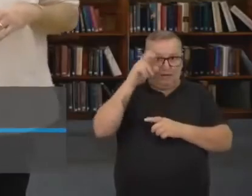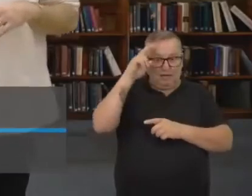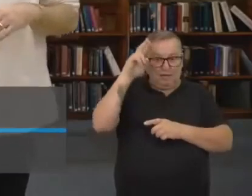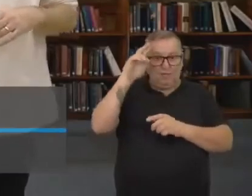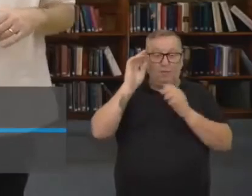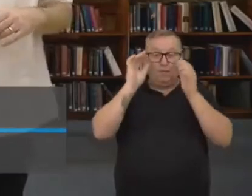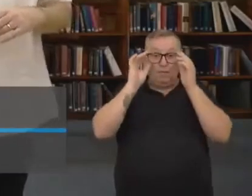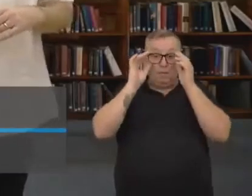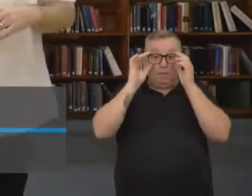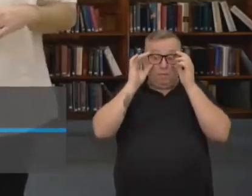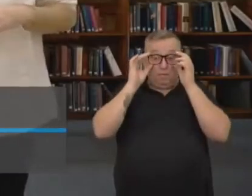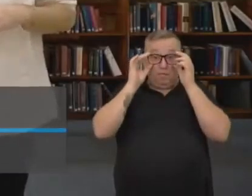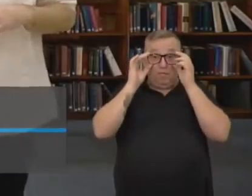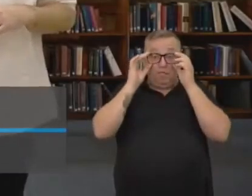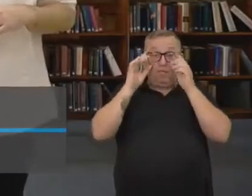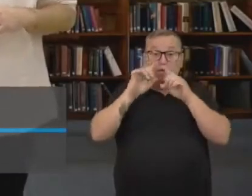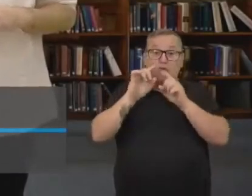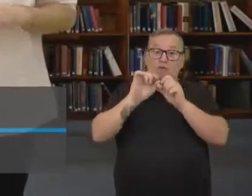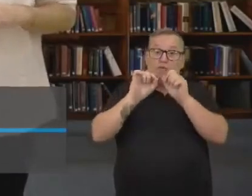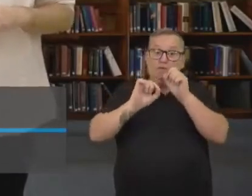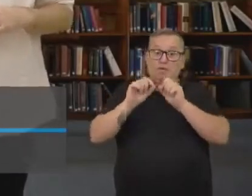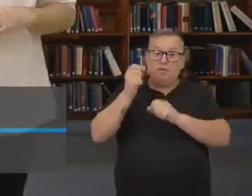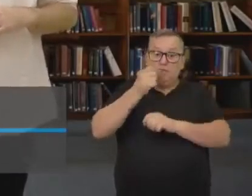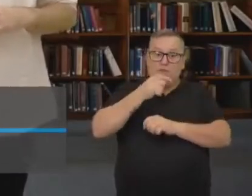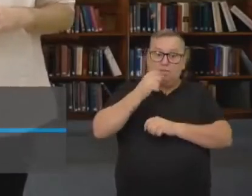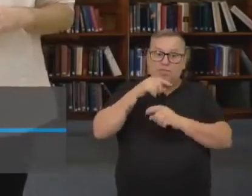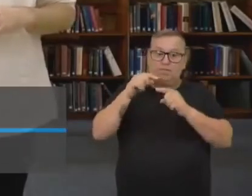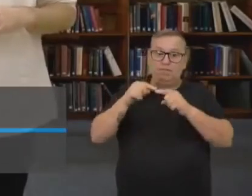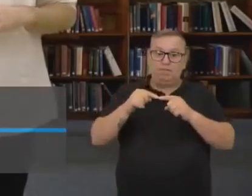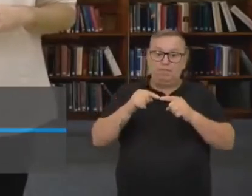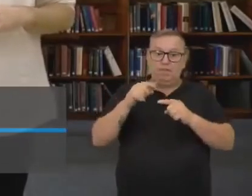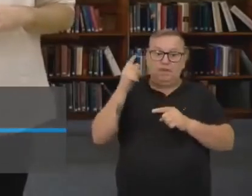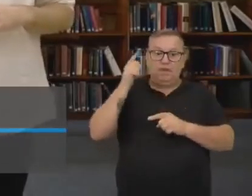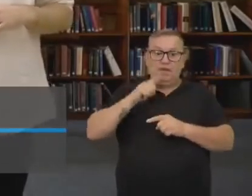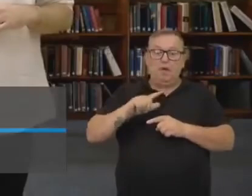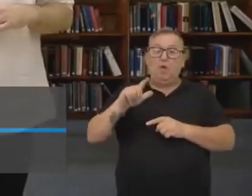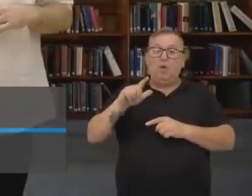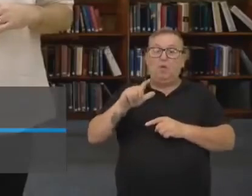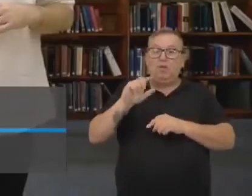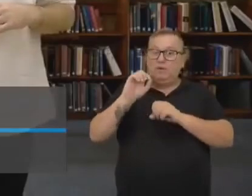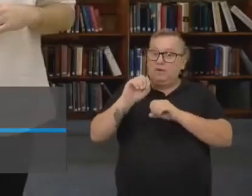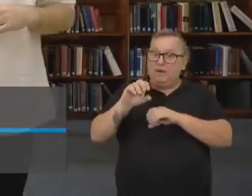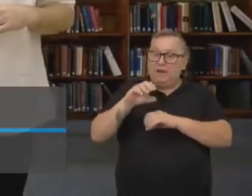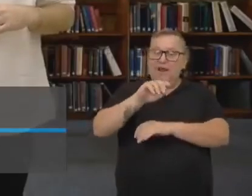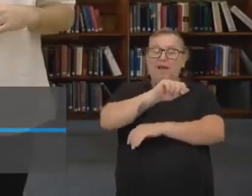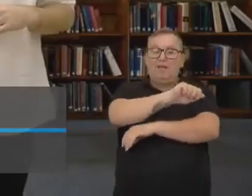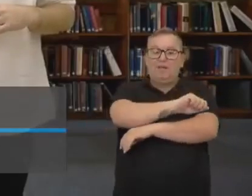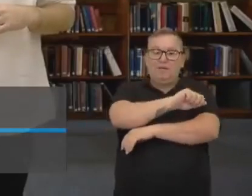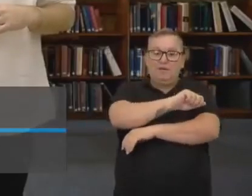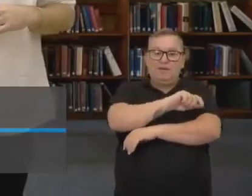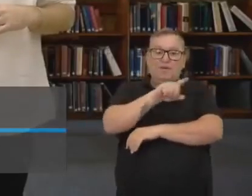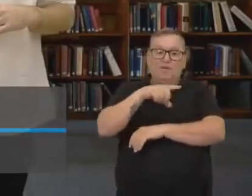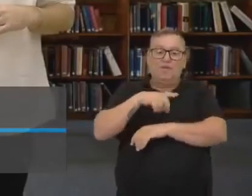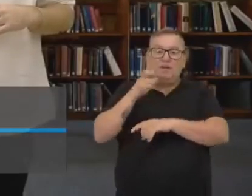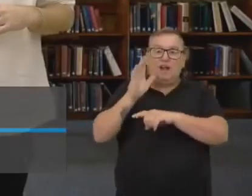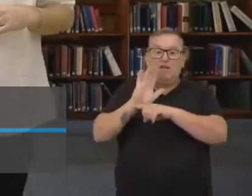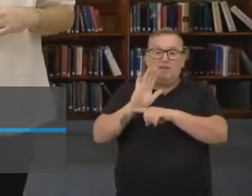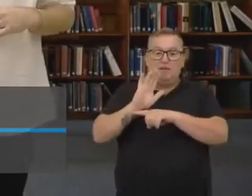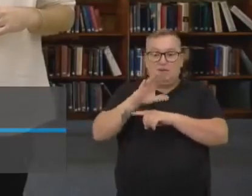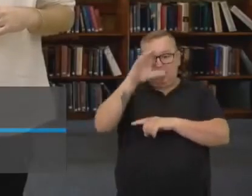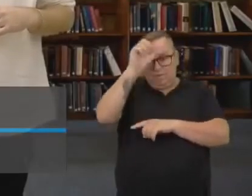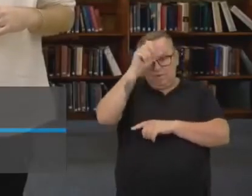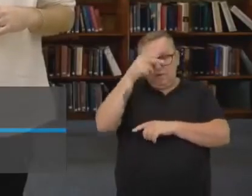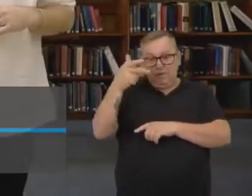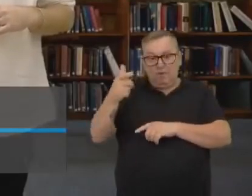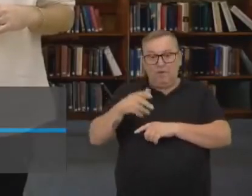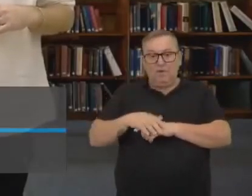você fizer alguma piada relacionada ao contexto da aula, você está tentando ensinar seus colegas, você está tentando aprender alguma